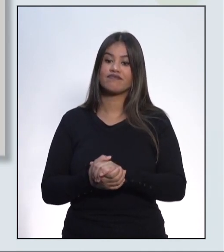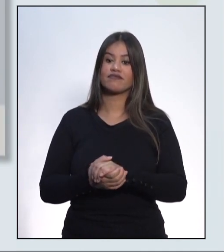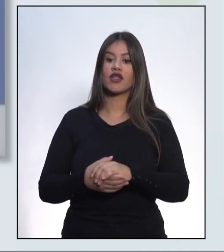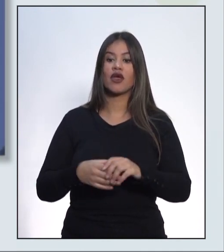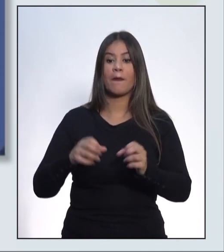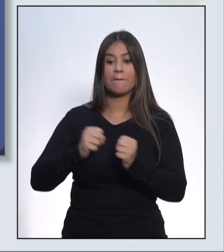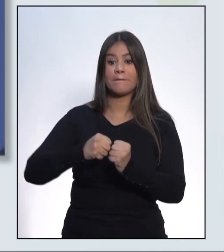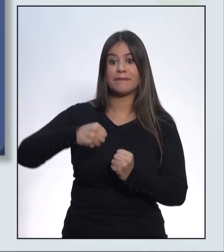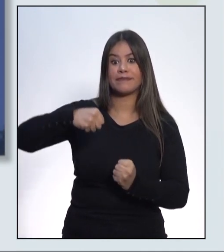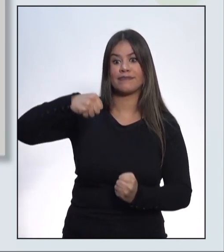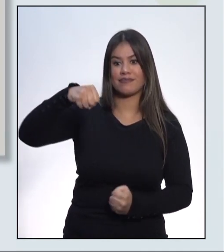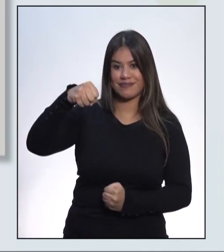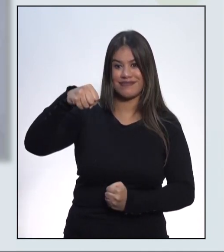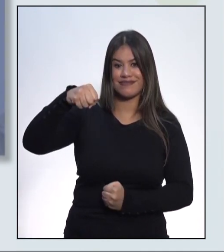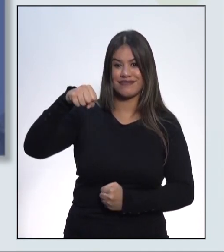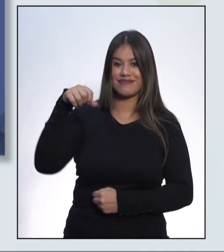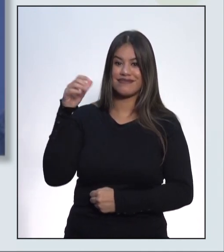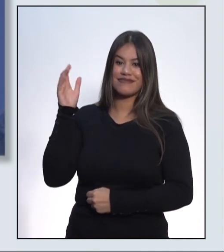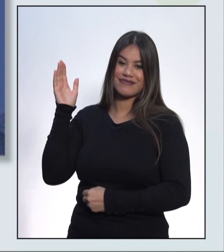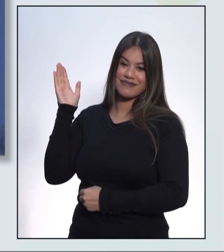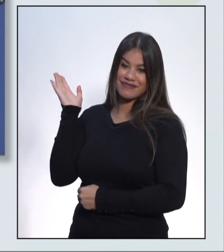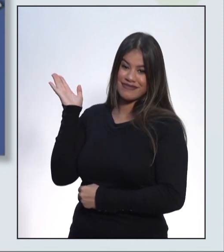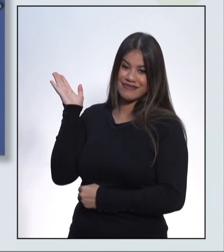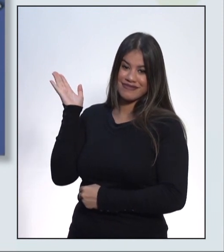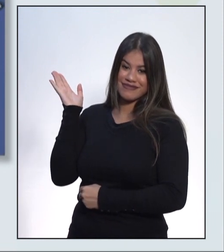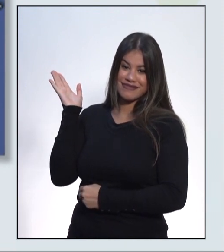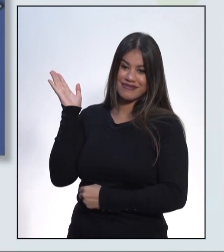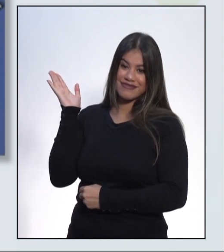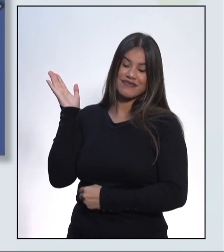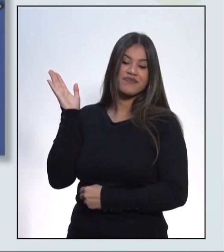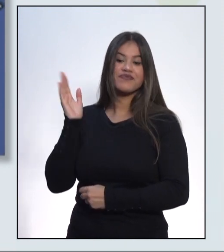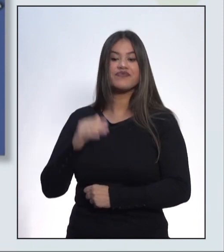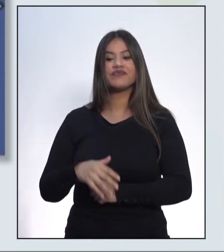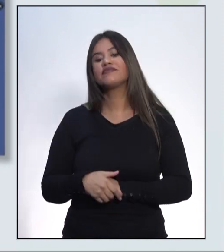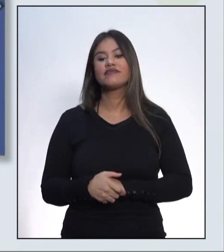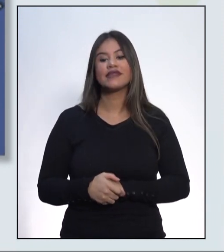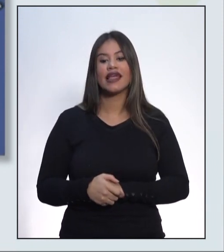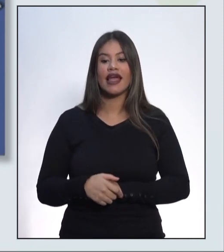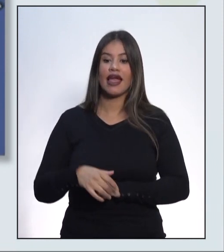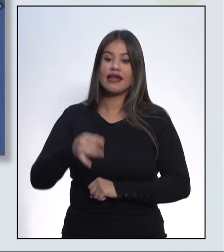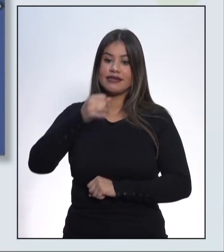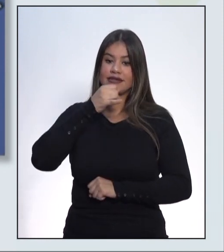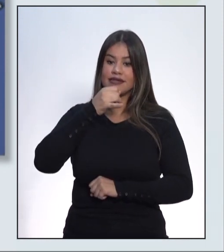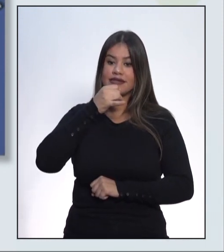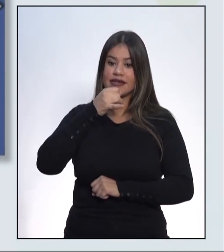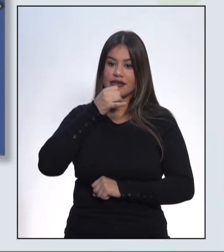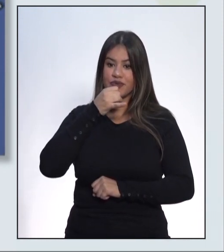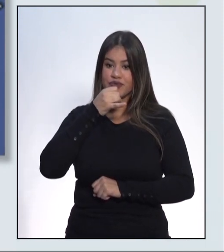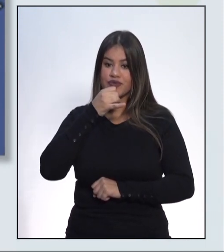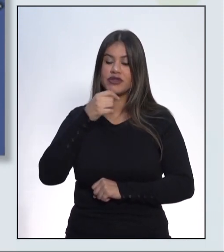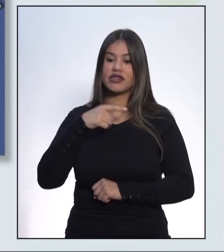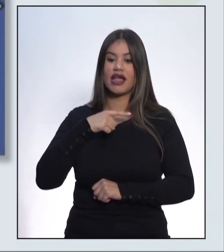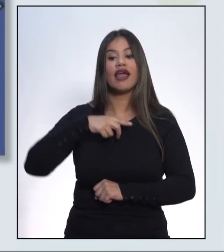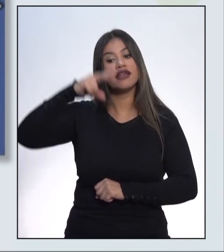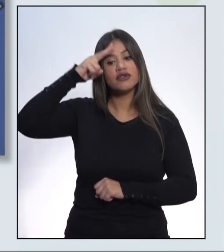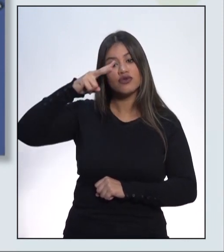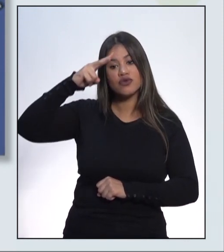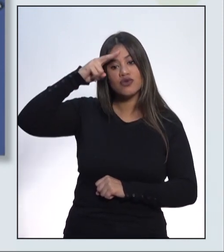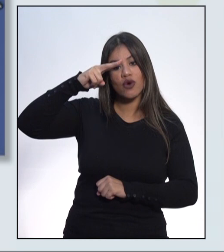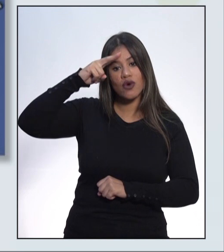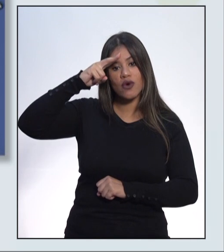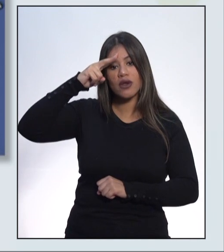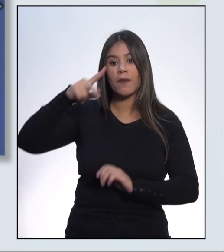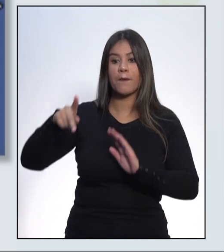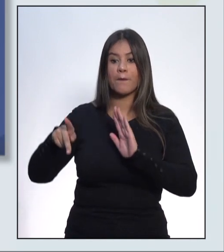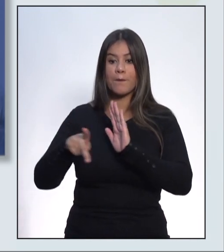mapa. Então, aqui eu tenho um exemplo de uma história. Qual história publicada, né? Aqui é a história